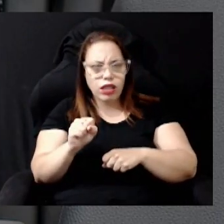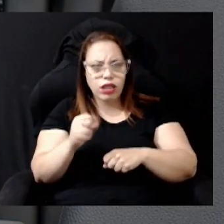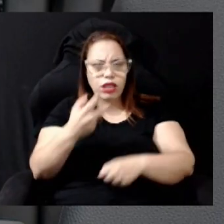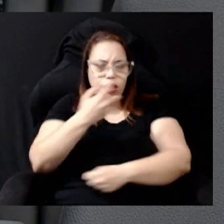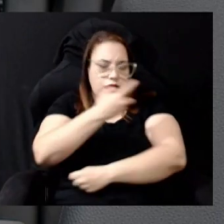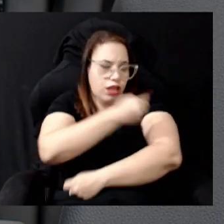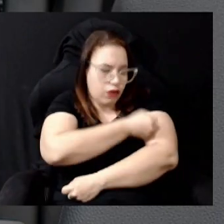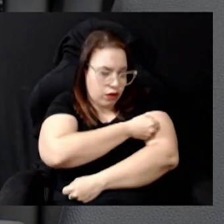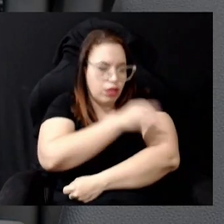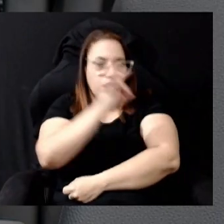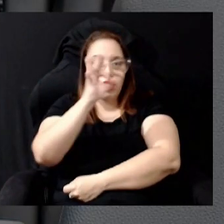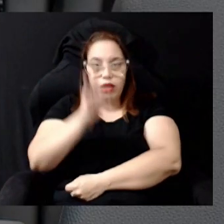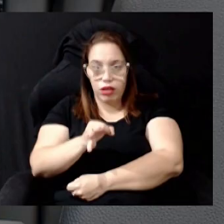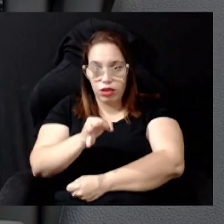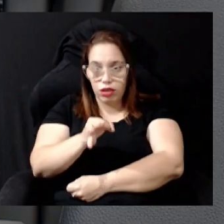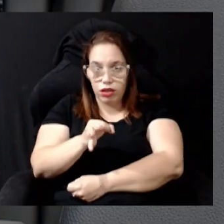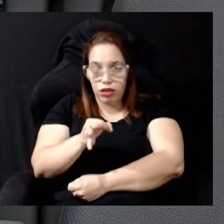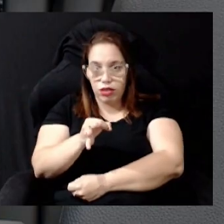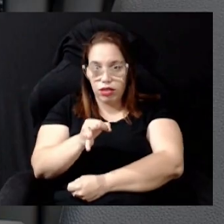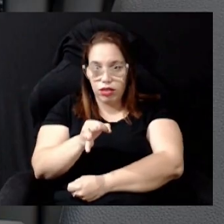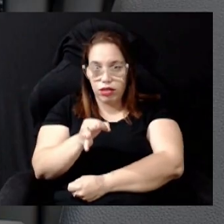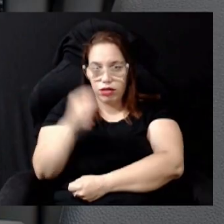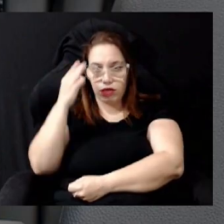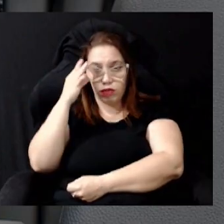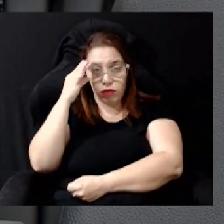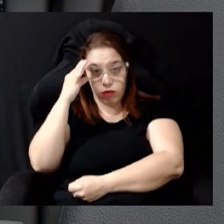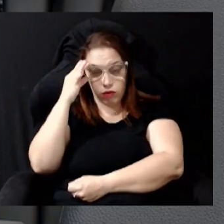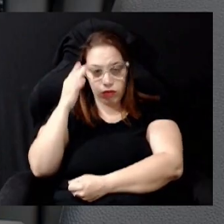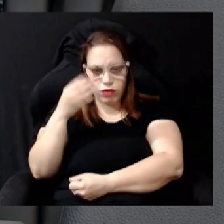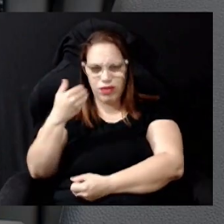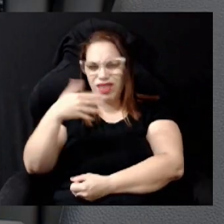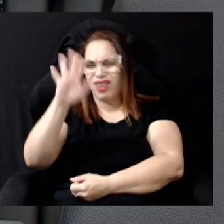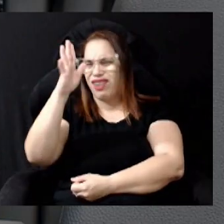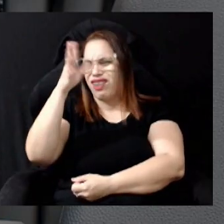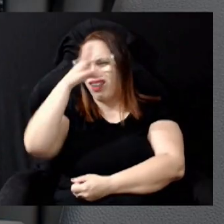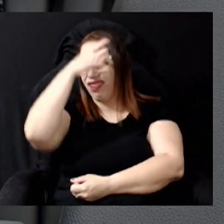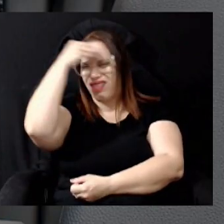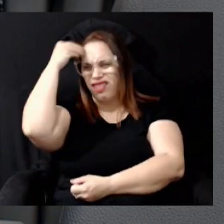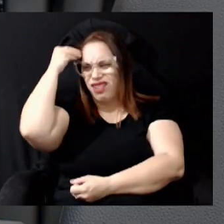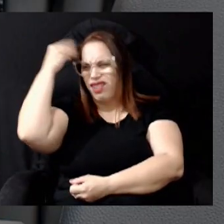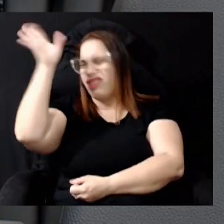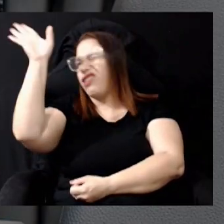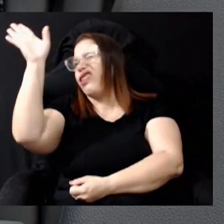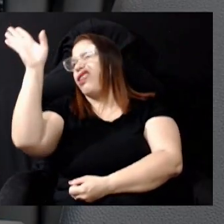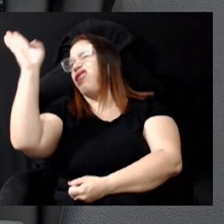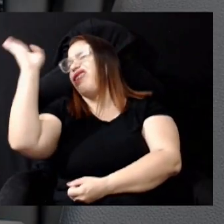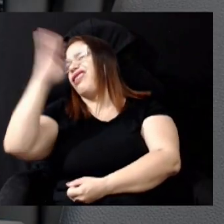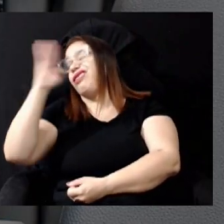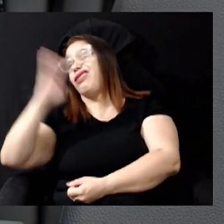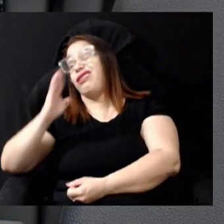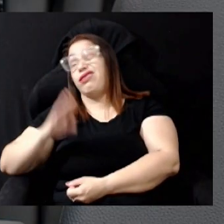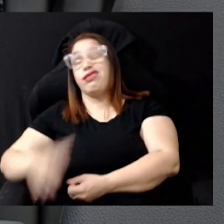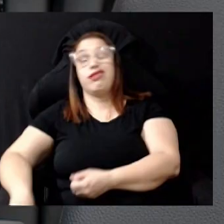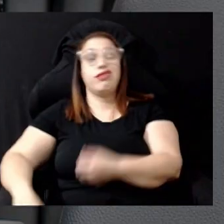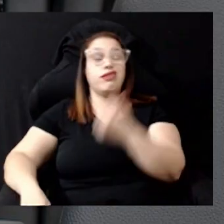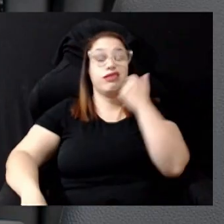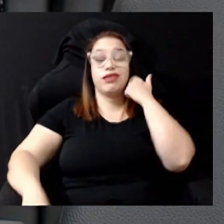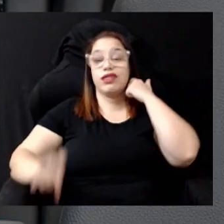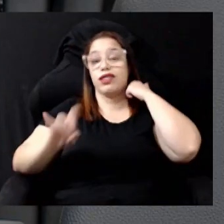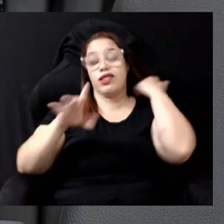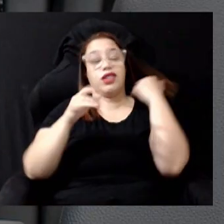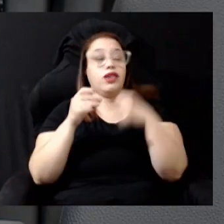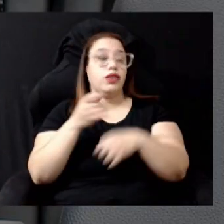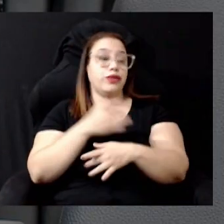as pessoas às vezes deixam para lá, esquece. O brasileiro é muito assim, né? Ele só vai procurar a saúde,